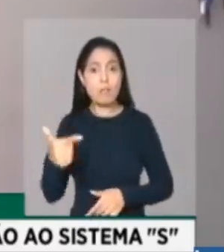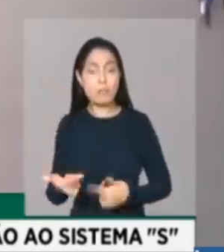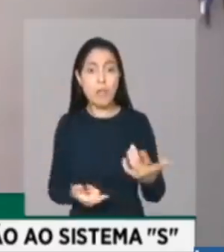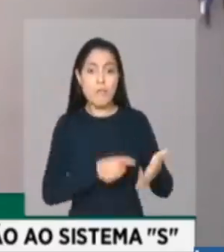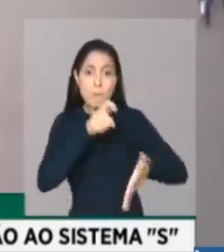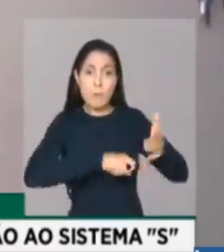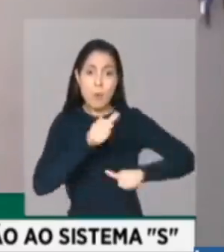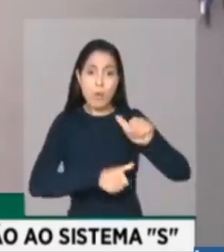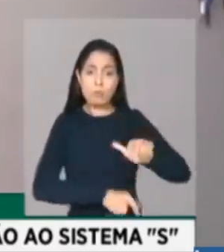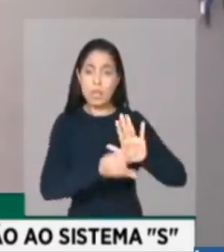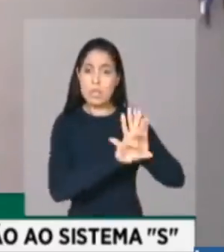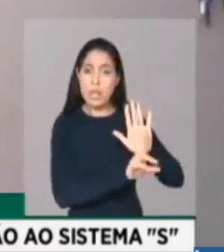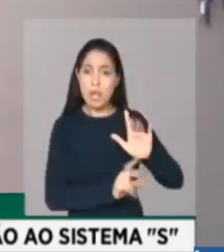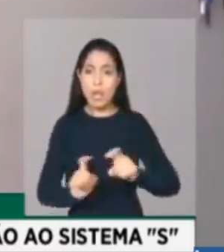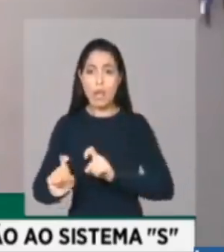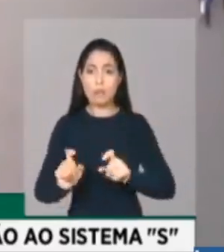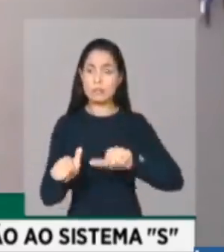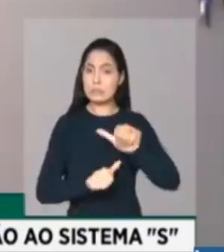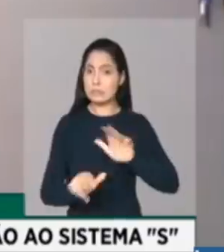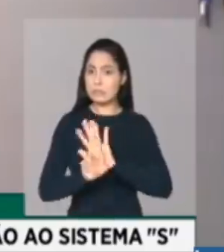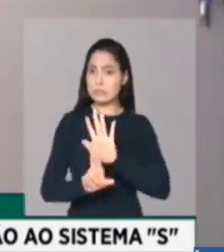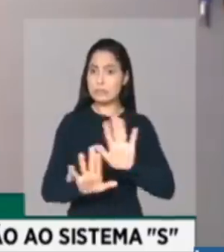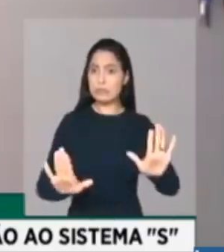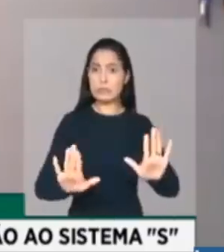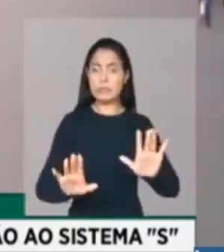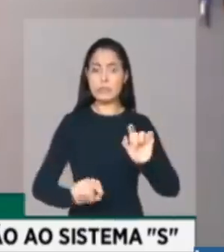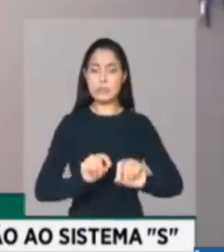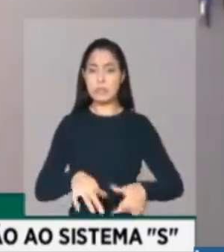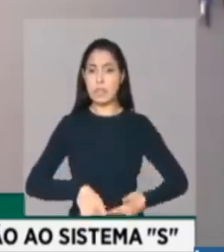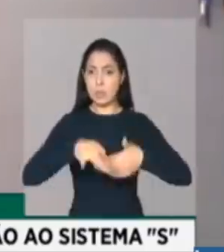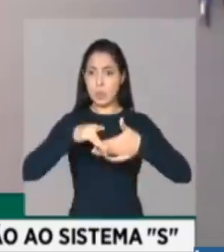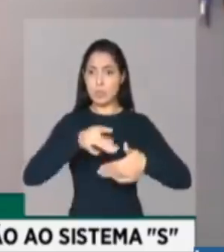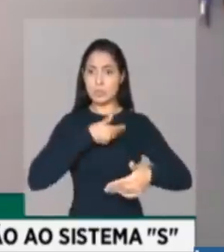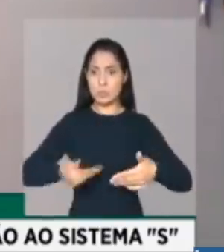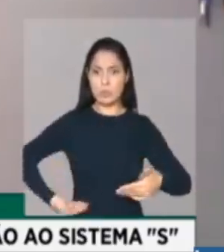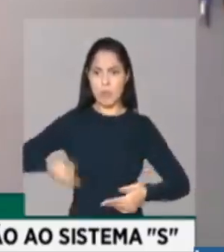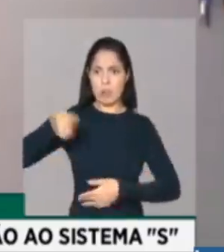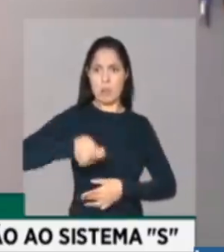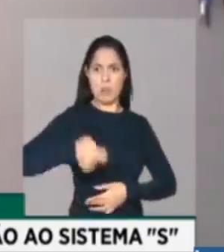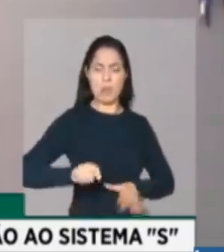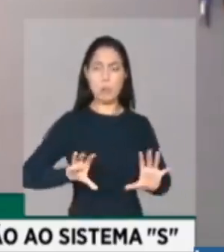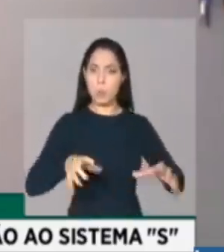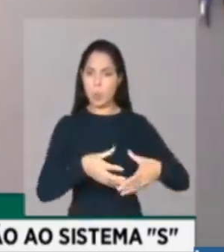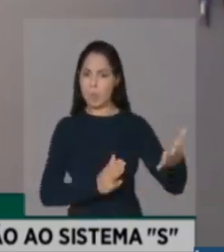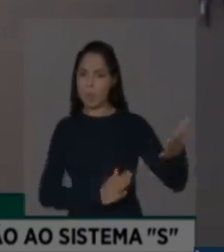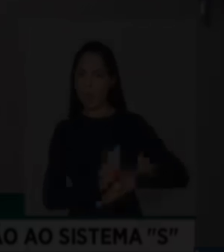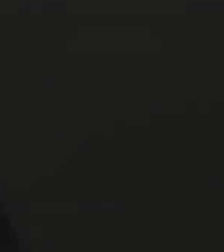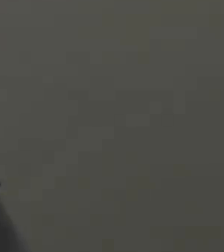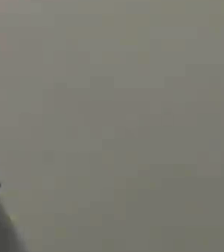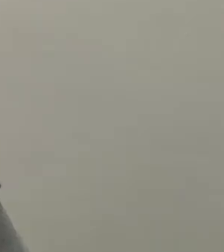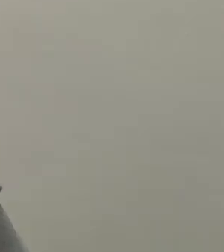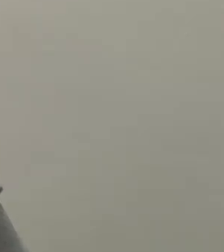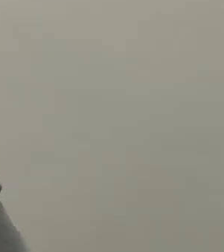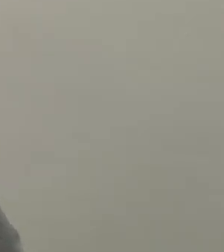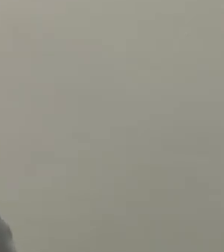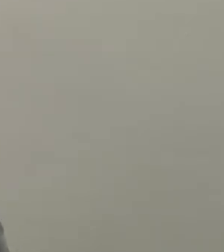reforma administrativa. Portanto, sinto muito medo quando o líder do governo ameaça forçar a barra com a sua grande base e aprovação e articulação.